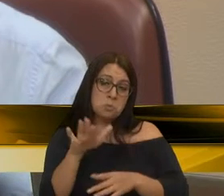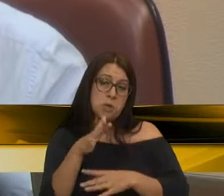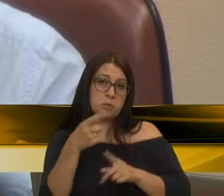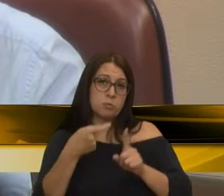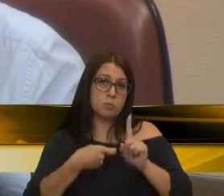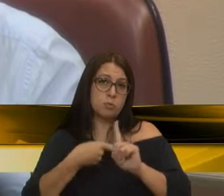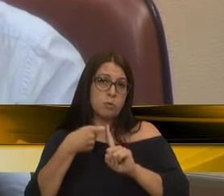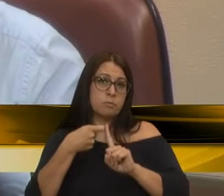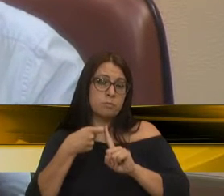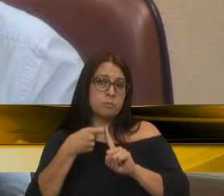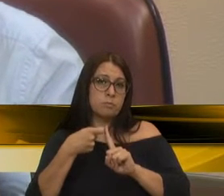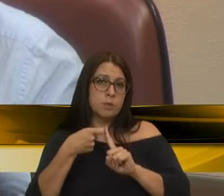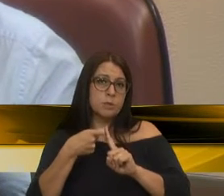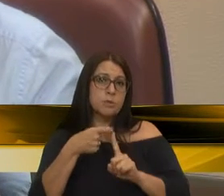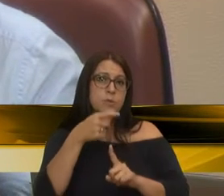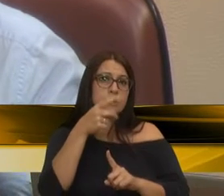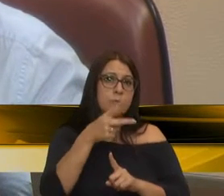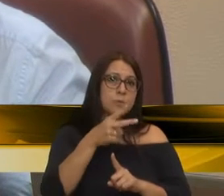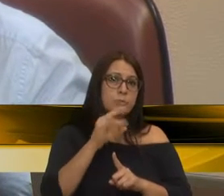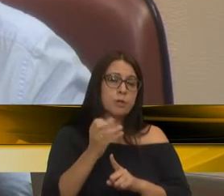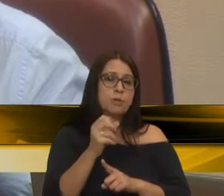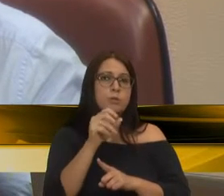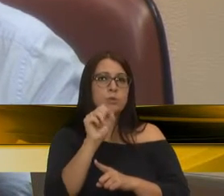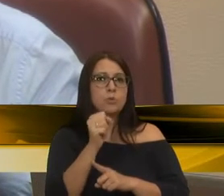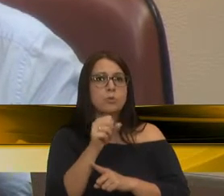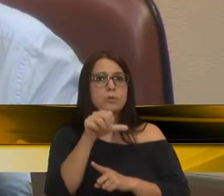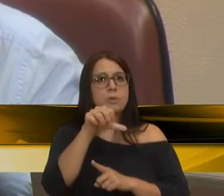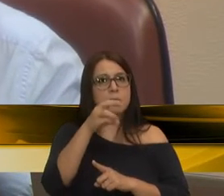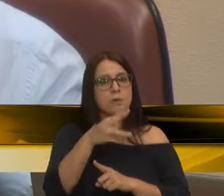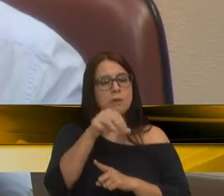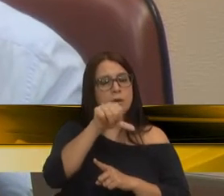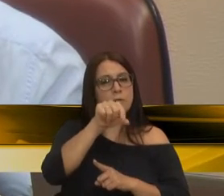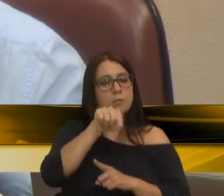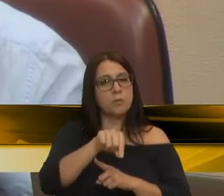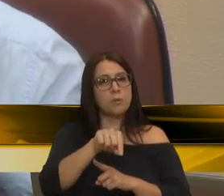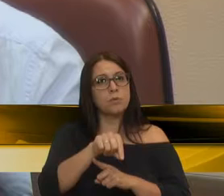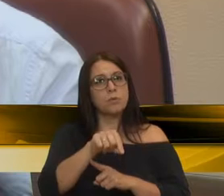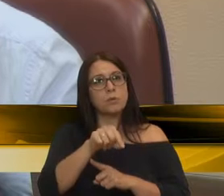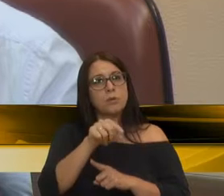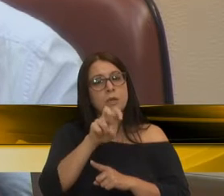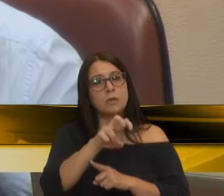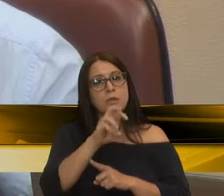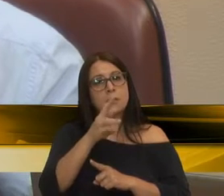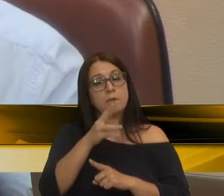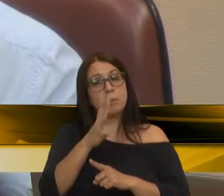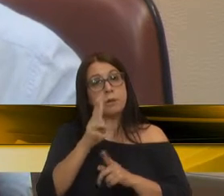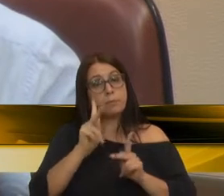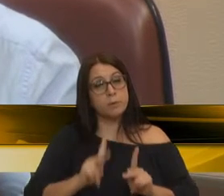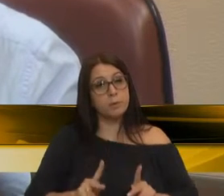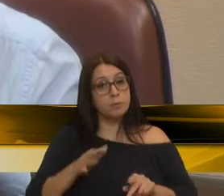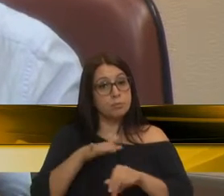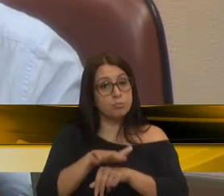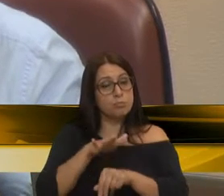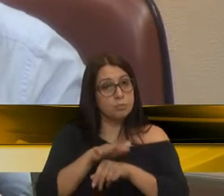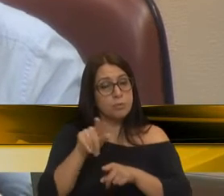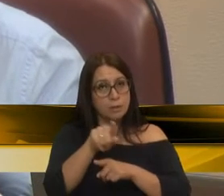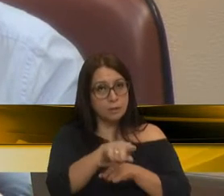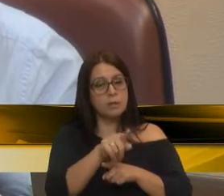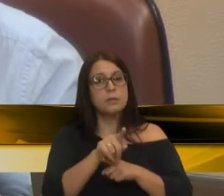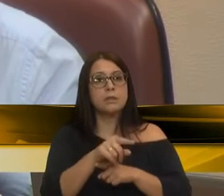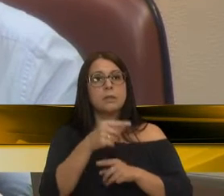de dois milhões oitocentos e trinta e nove mil quinhentos e trinta e quatro passageiros equivalente na planilha de cálculo 2